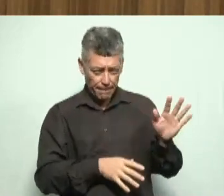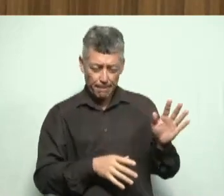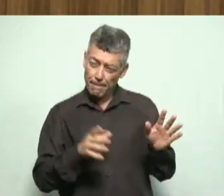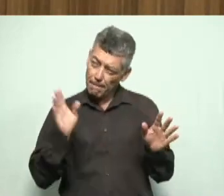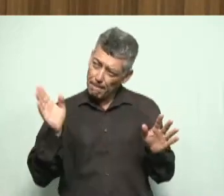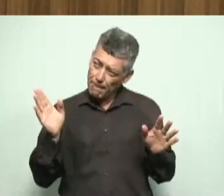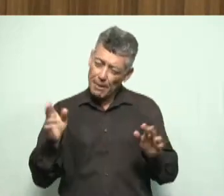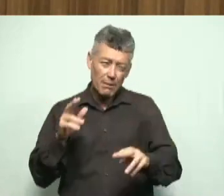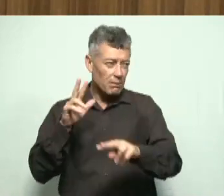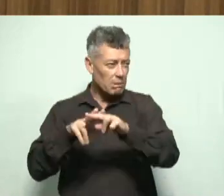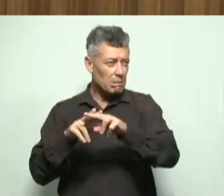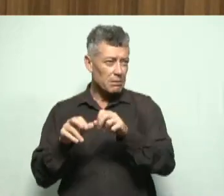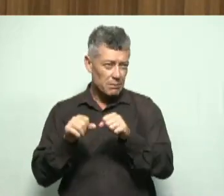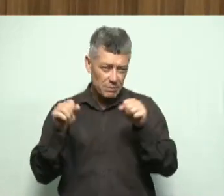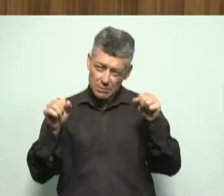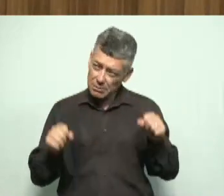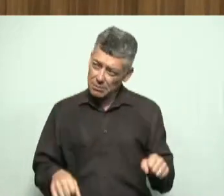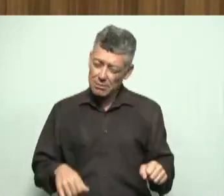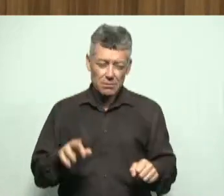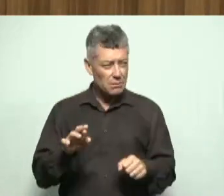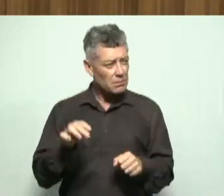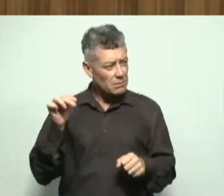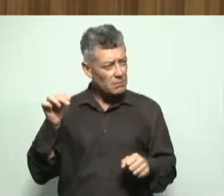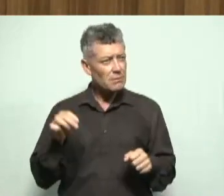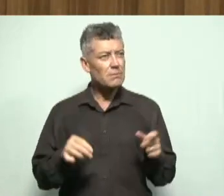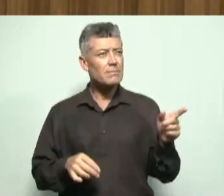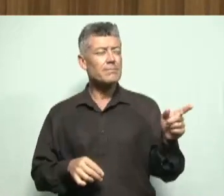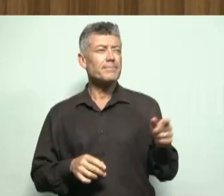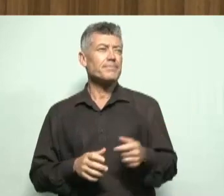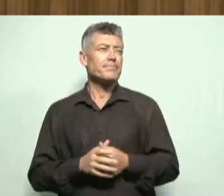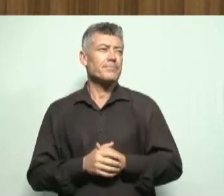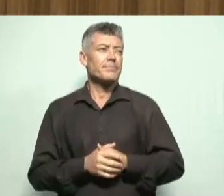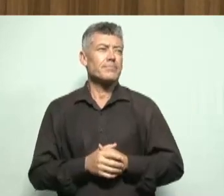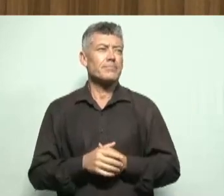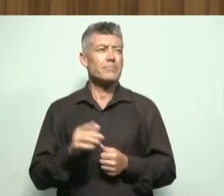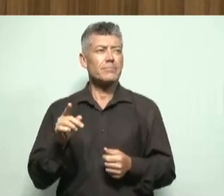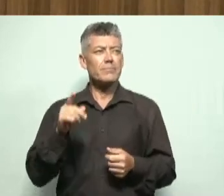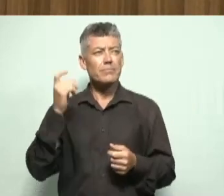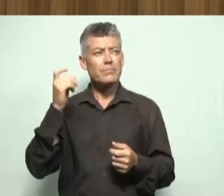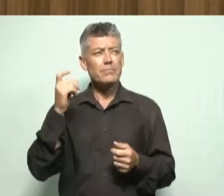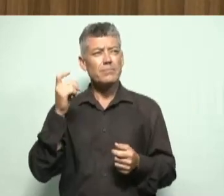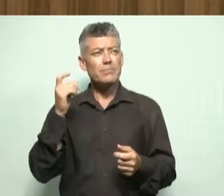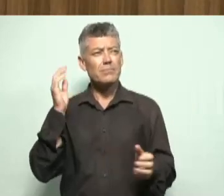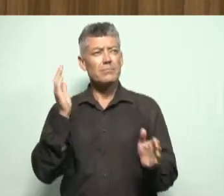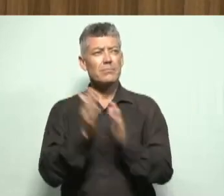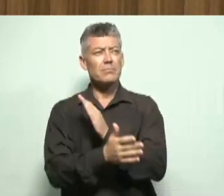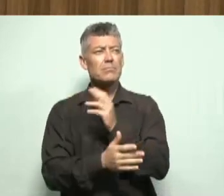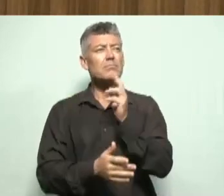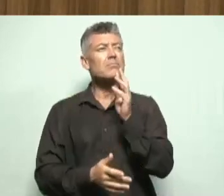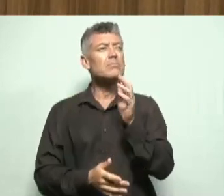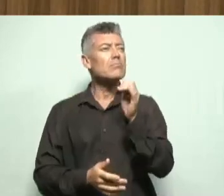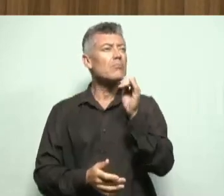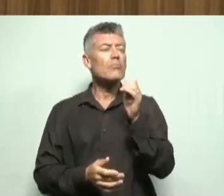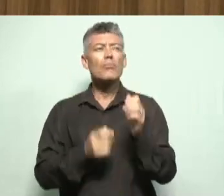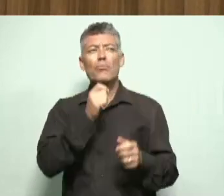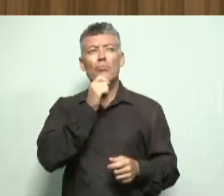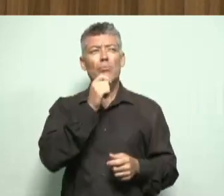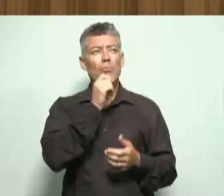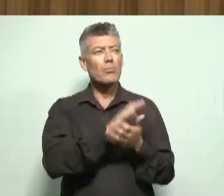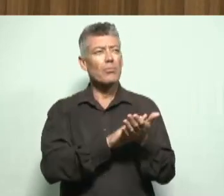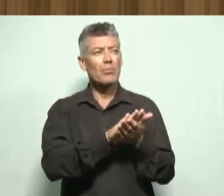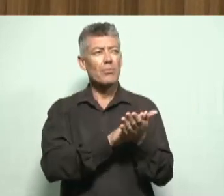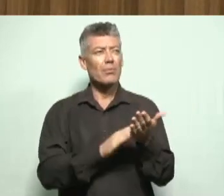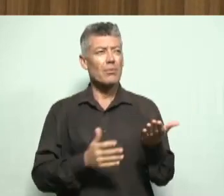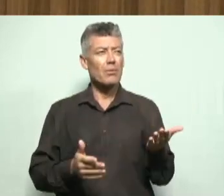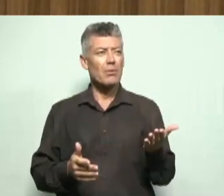é que funciona o sistema prisional do Rio Grande do Norte. O cara, ex-detento, fugitivo, que ele não conhece, não. Ele não sabe, não, como é que funciona o sistema